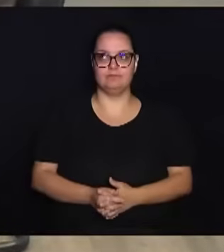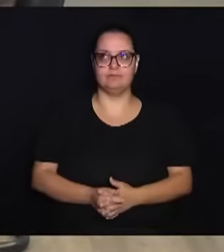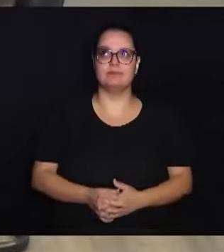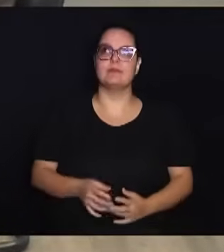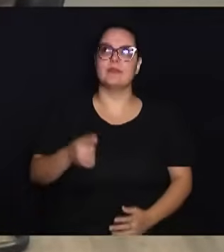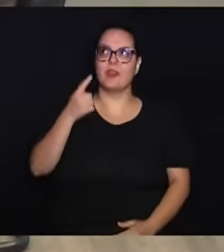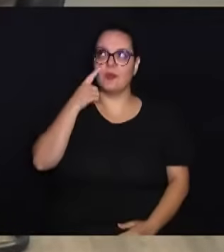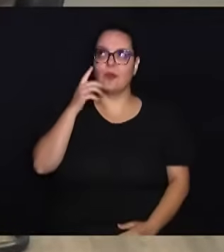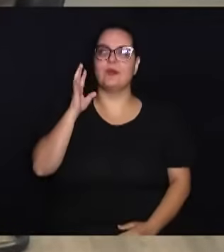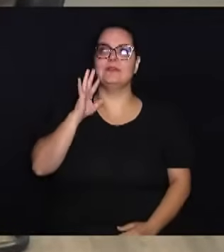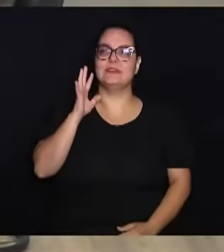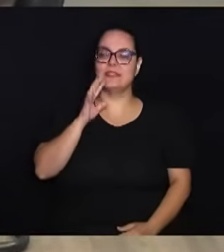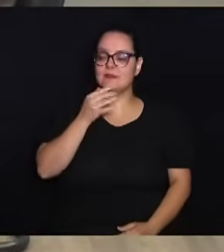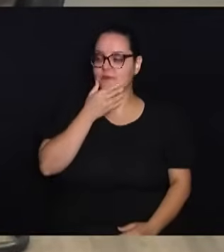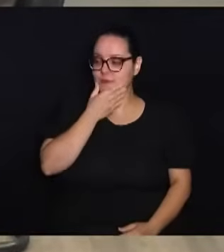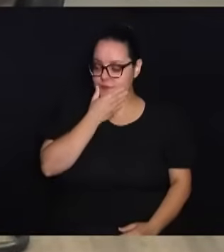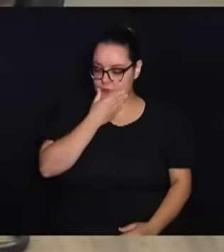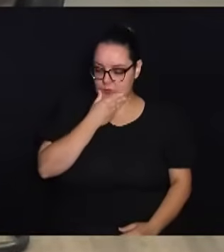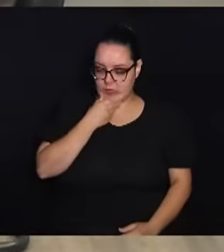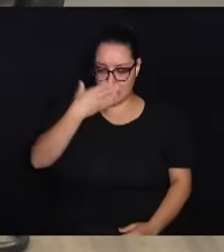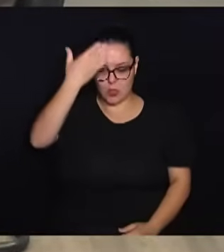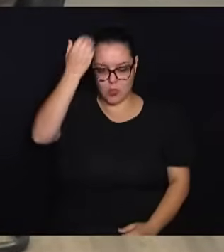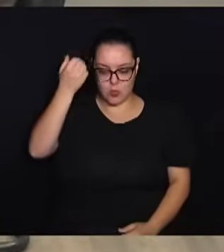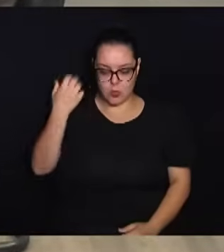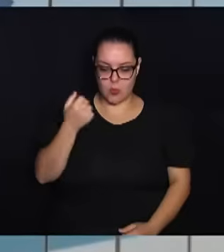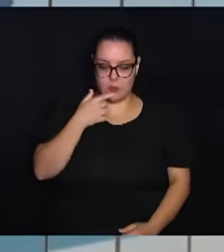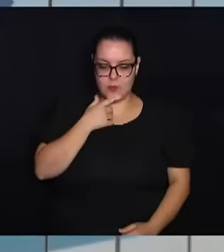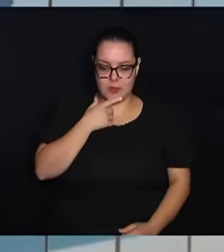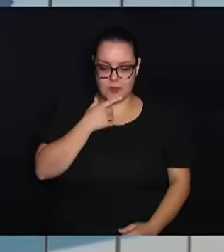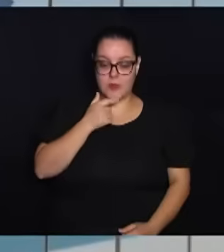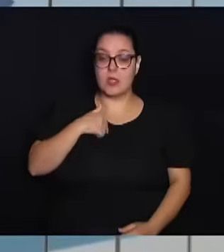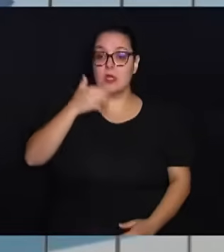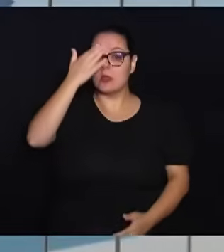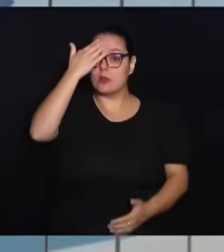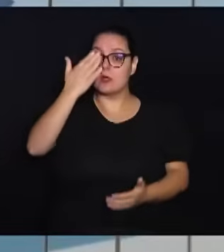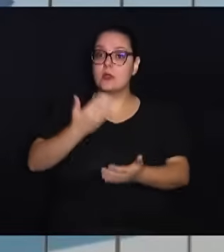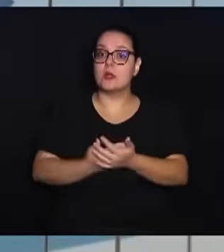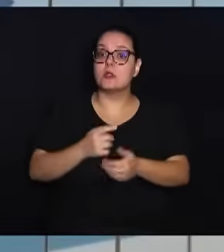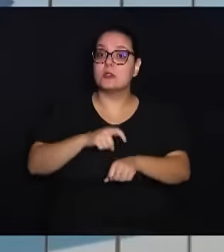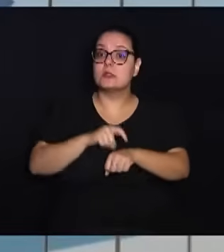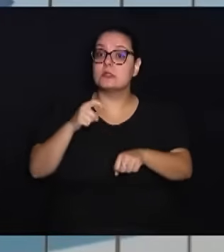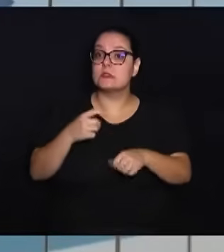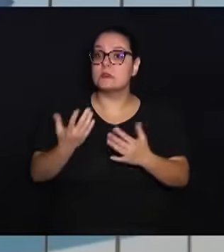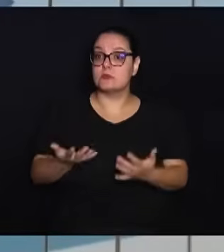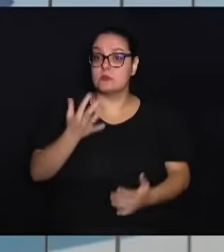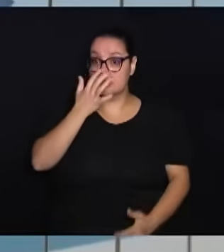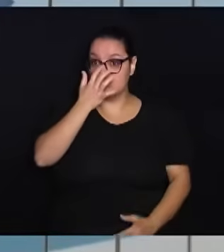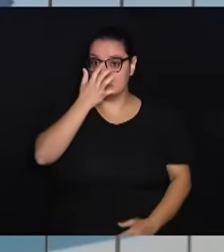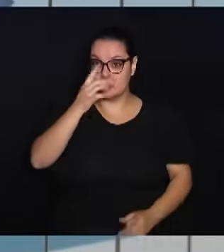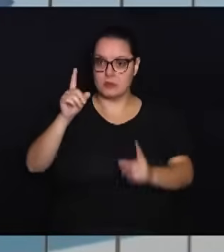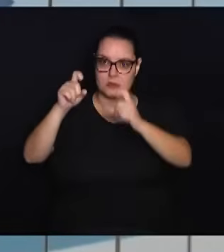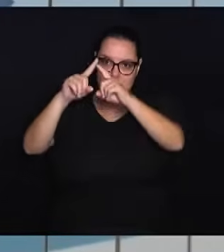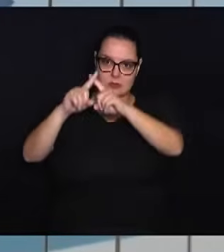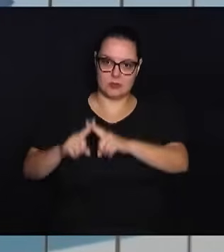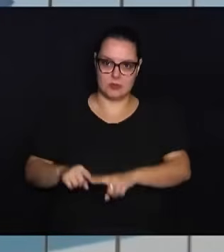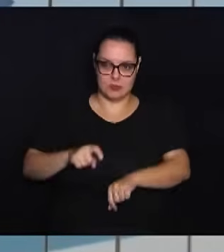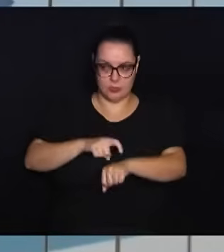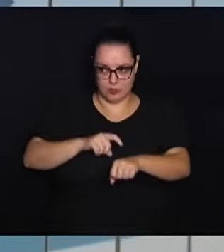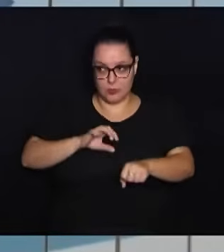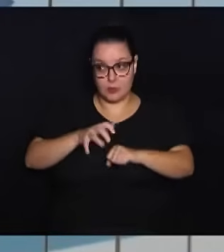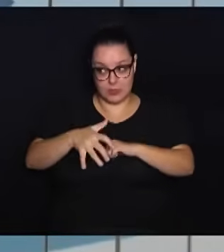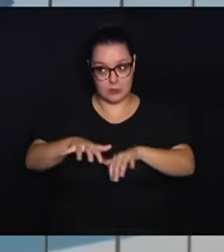Legal. Rubia, eu acredito muito que esse momento desafiador foi durante a